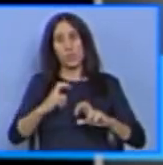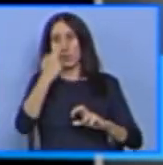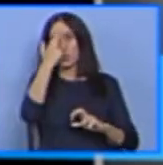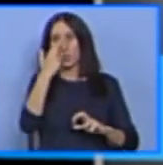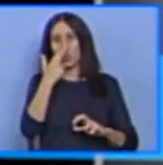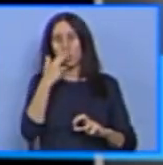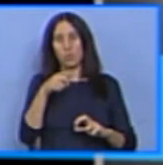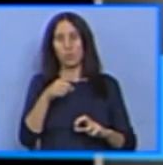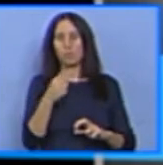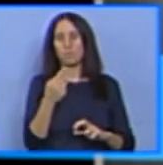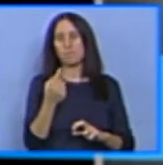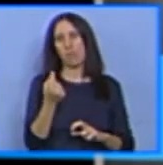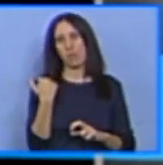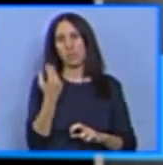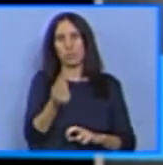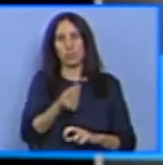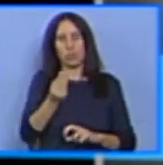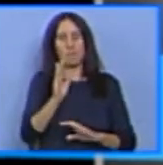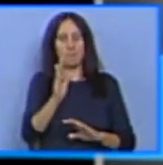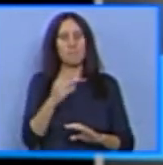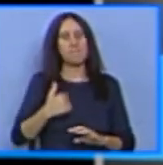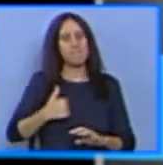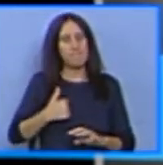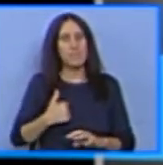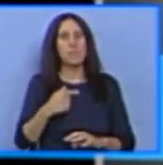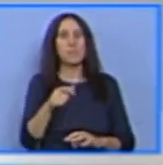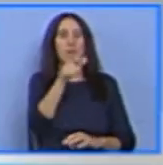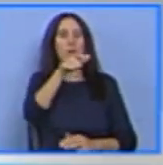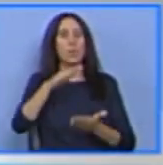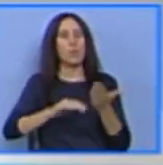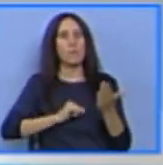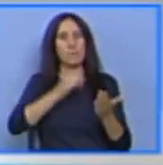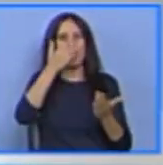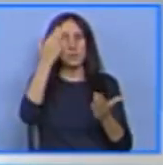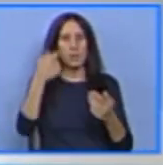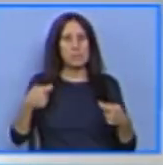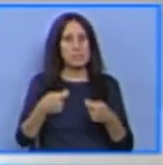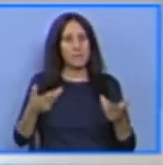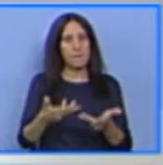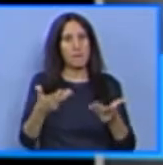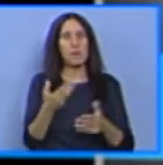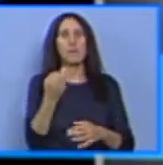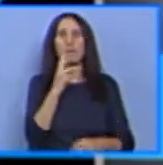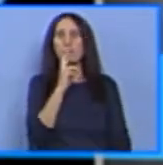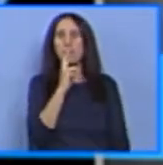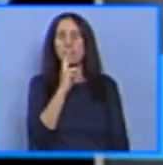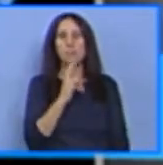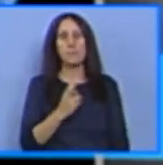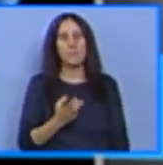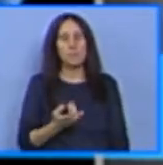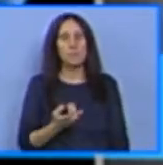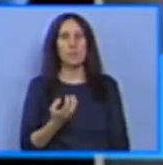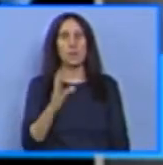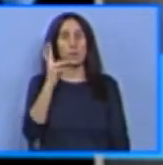ser muito validado e encorajado por colegas mais velhos, que de facto Fátima era